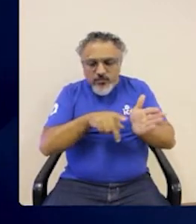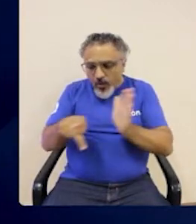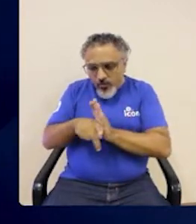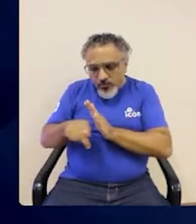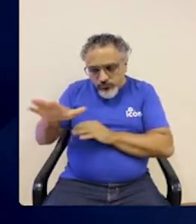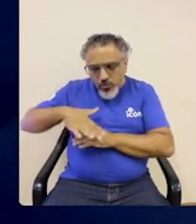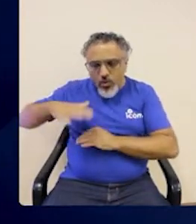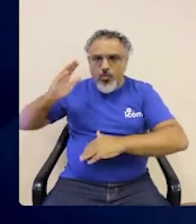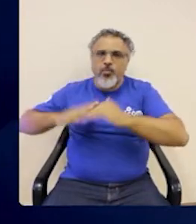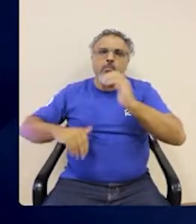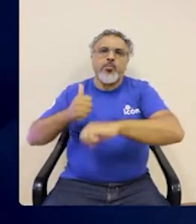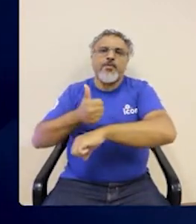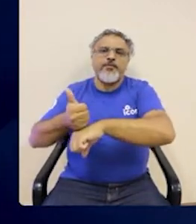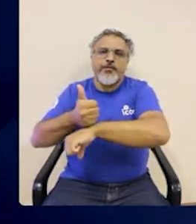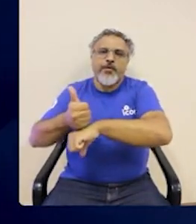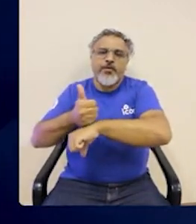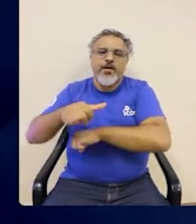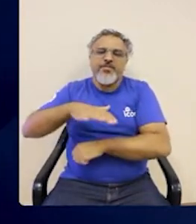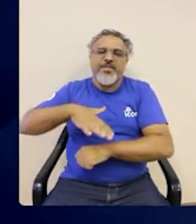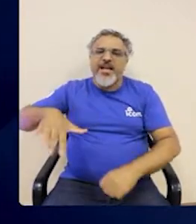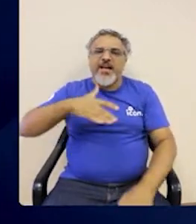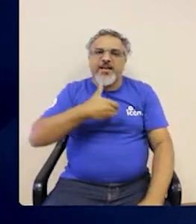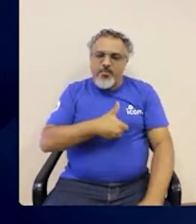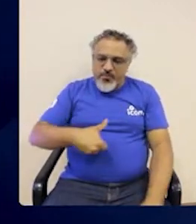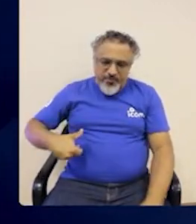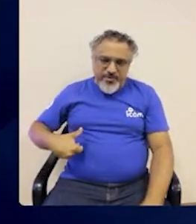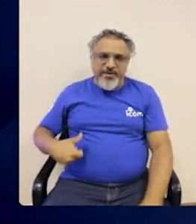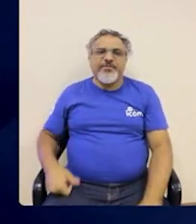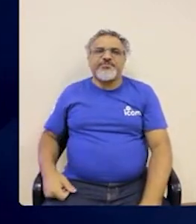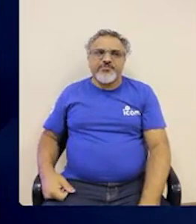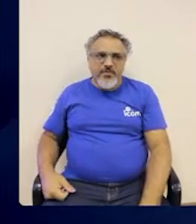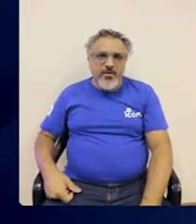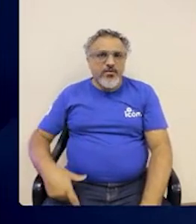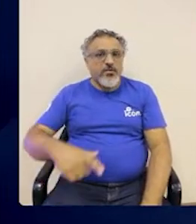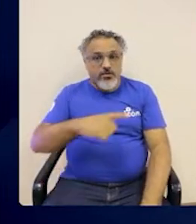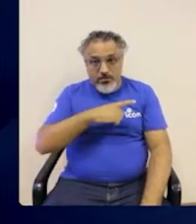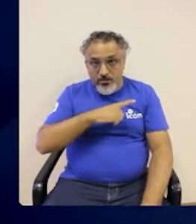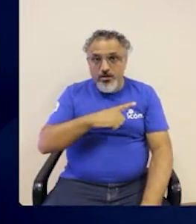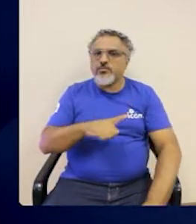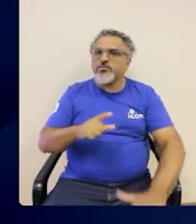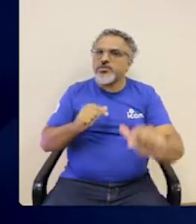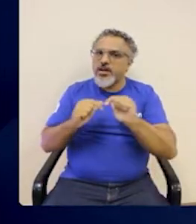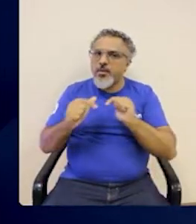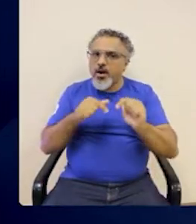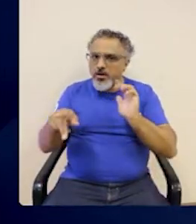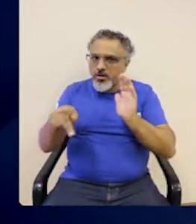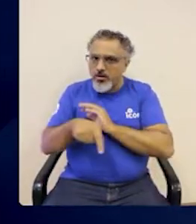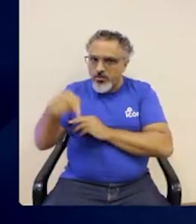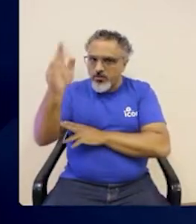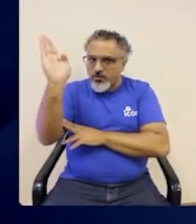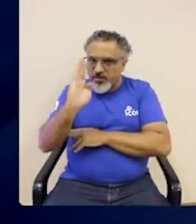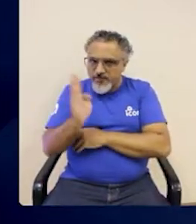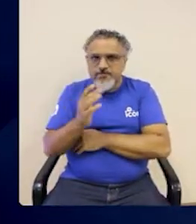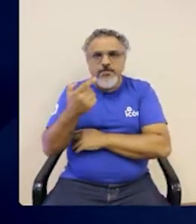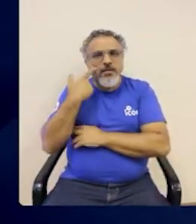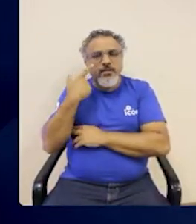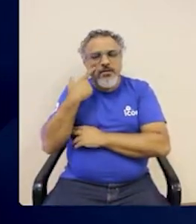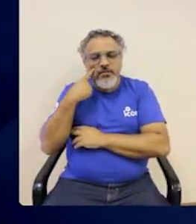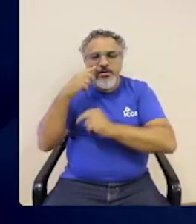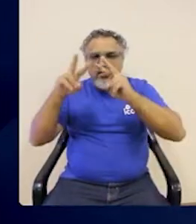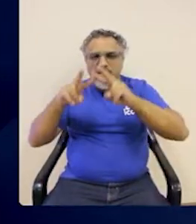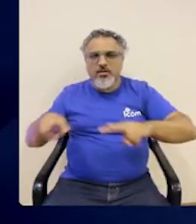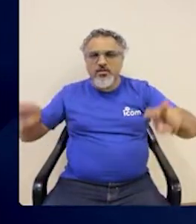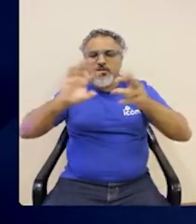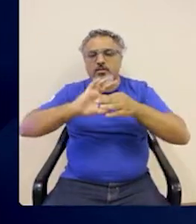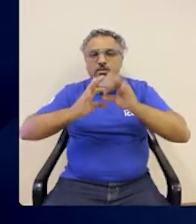os profissionais especificamente dos serviços públicos. A gente tem alguns trabalhos, inclusive no Brasil, que vê um pouco desse panorama,